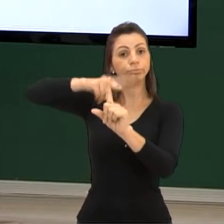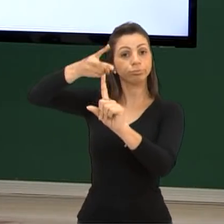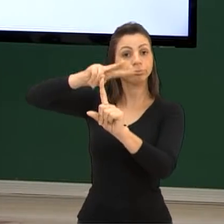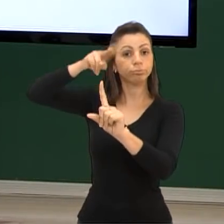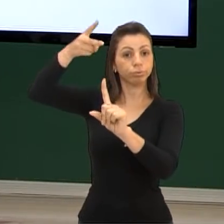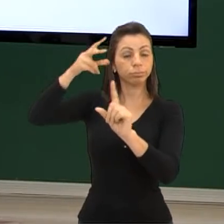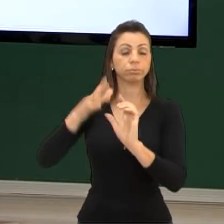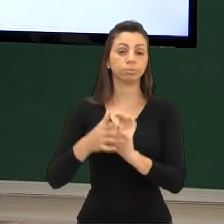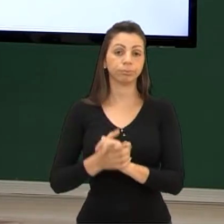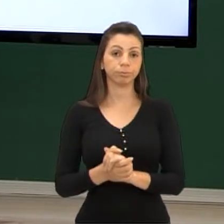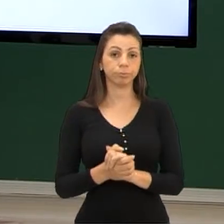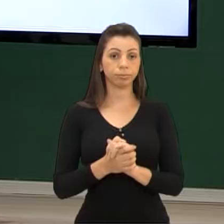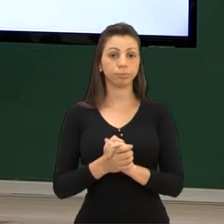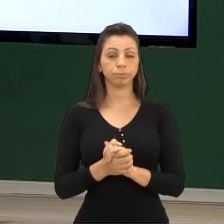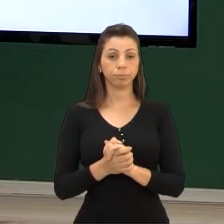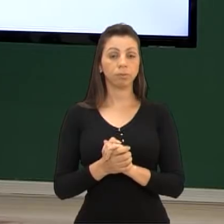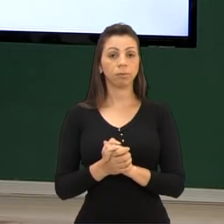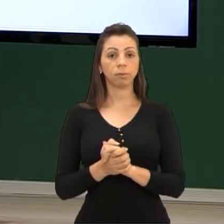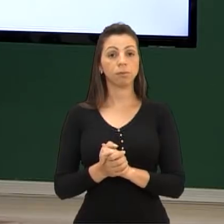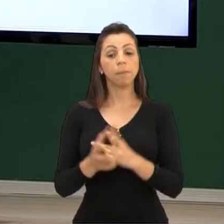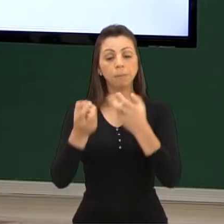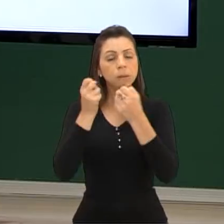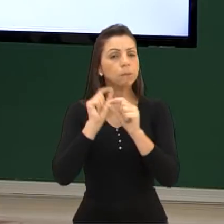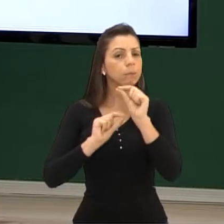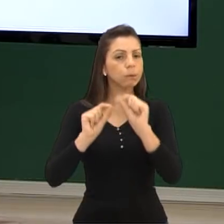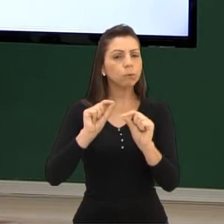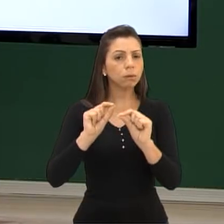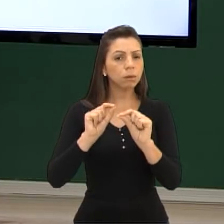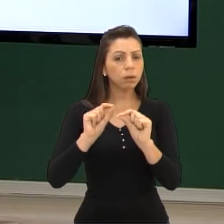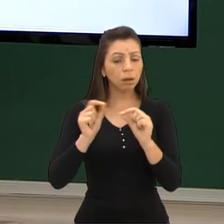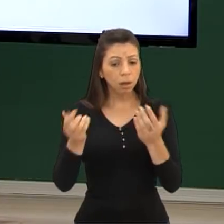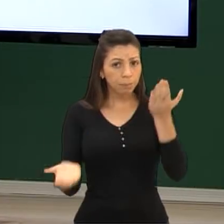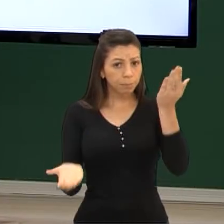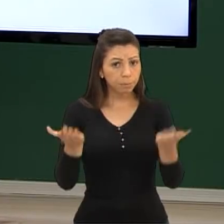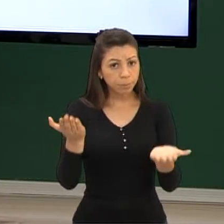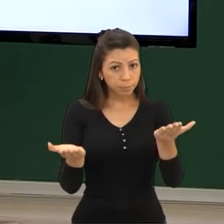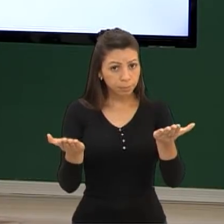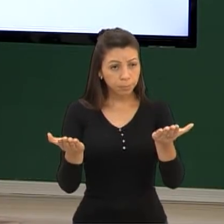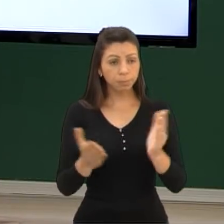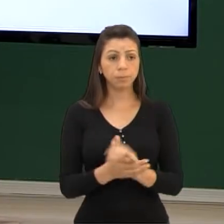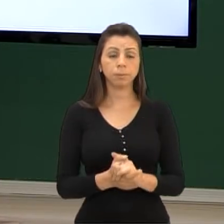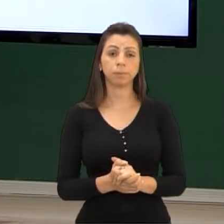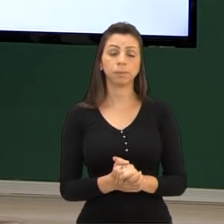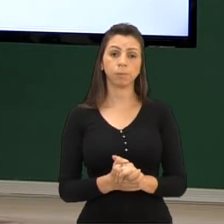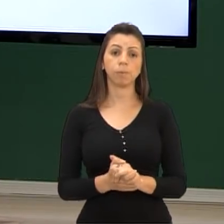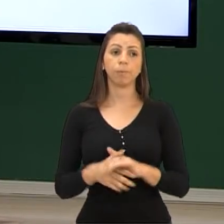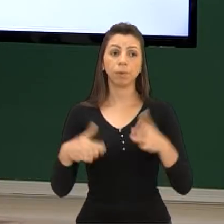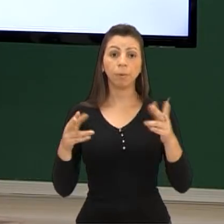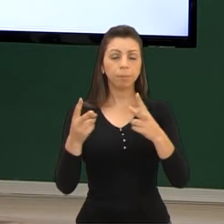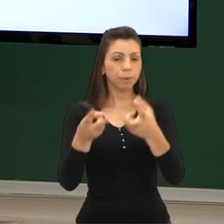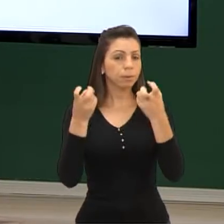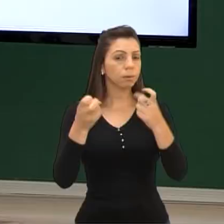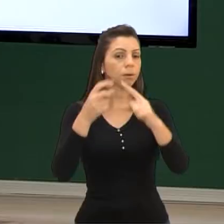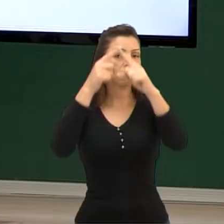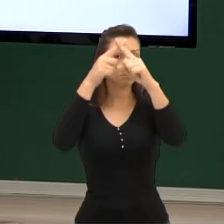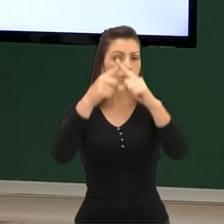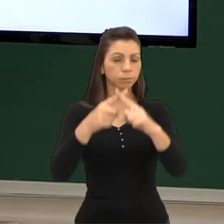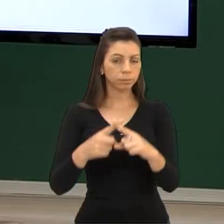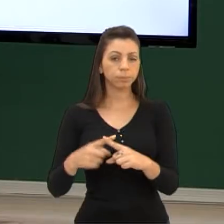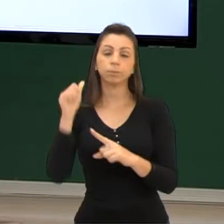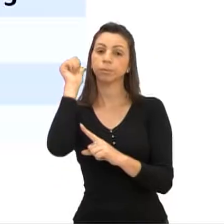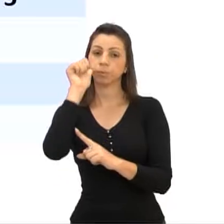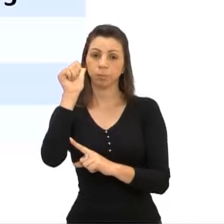identificando a situação da proporção. Veja que quando você faz a multiplicação das